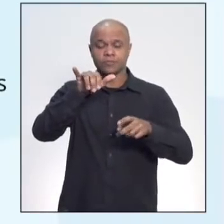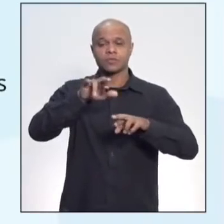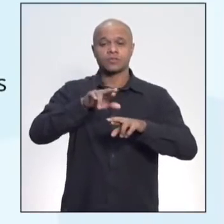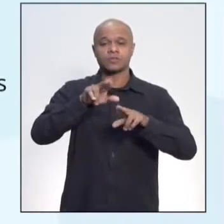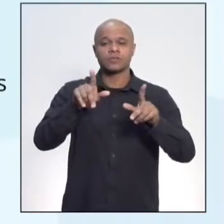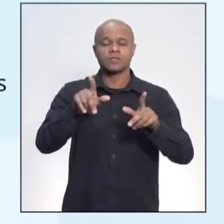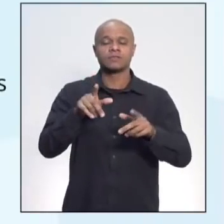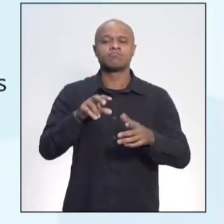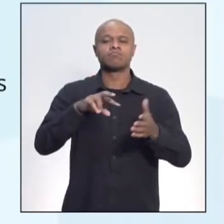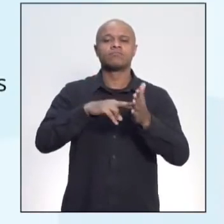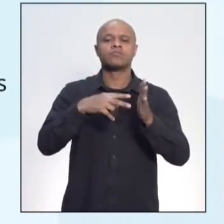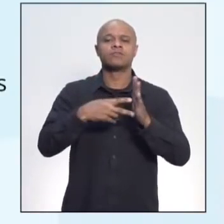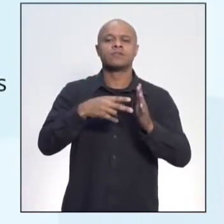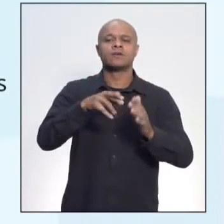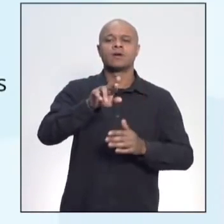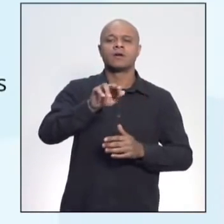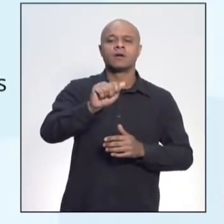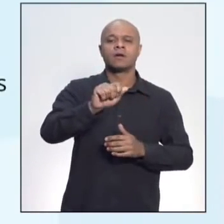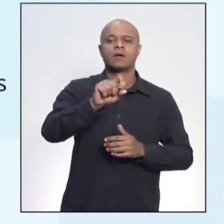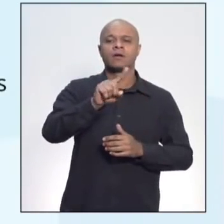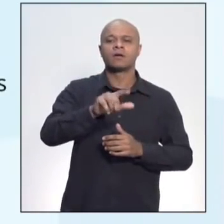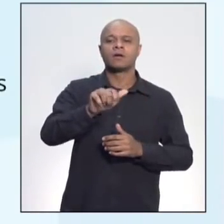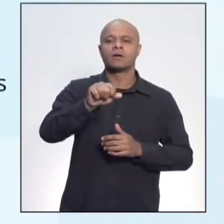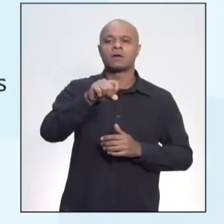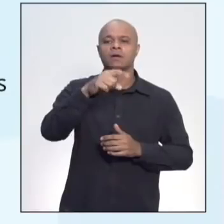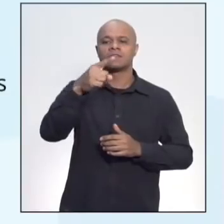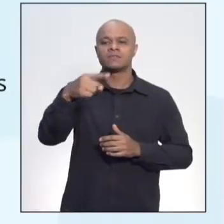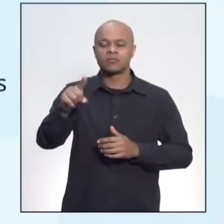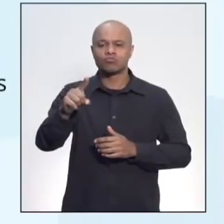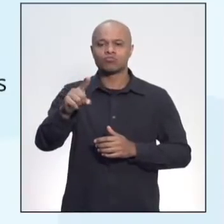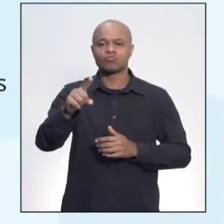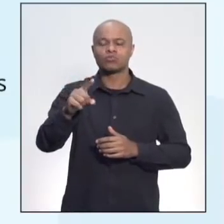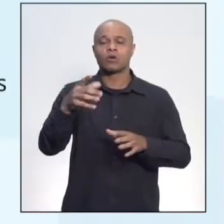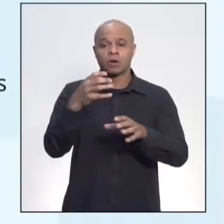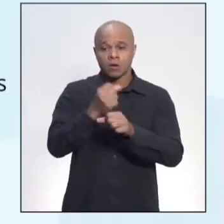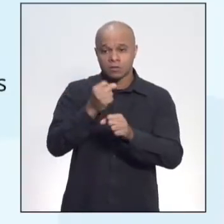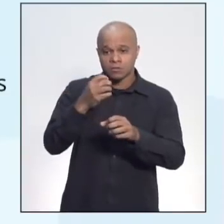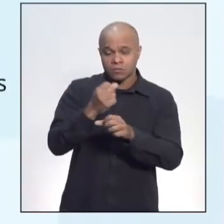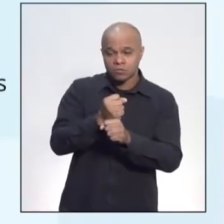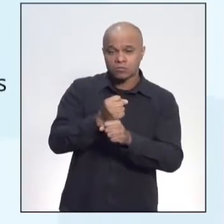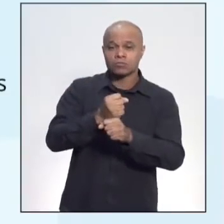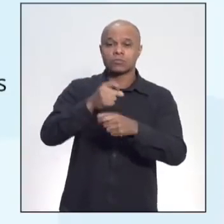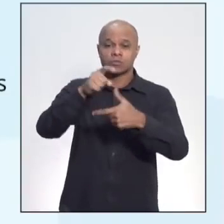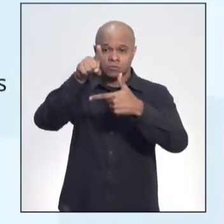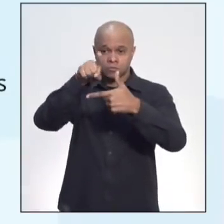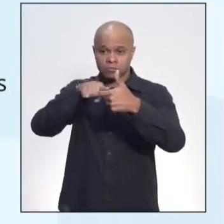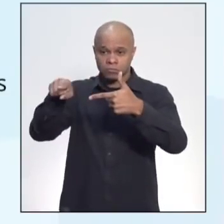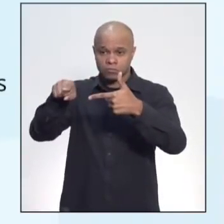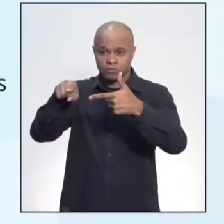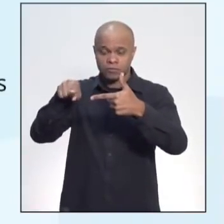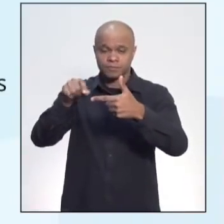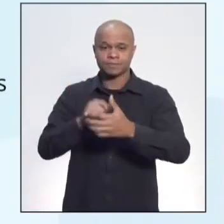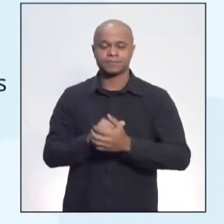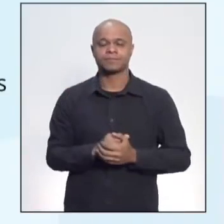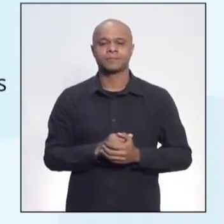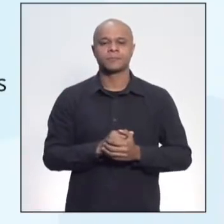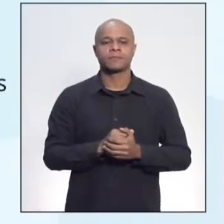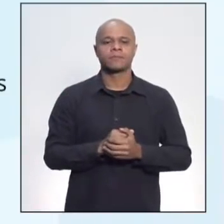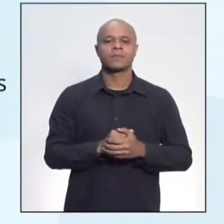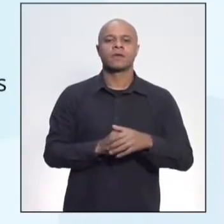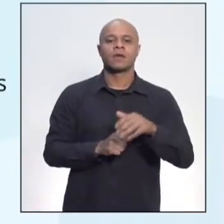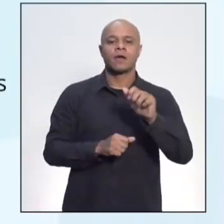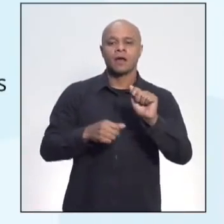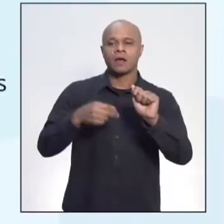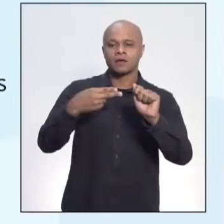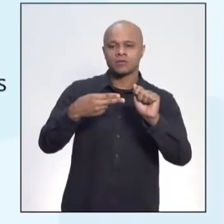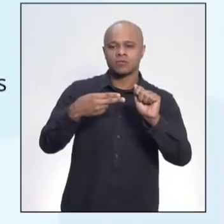significa razão? Razão é uma conta de dividir. Então, se você olhar embaixo, está escrito A igual, e tem uma fração, que é essa